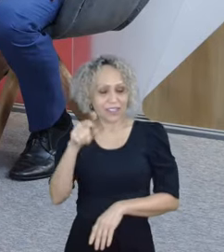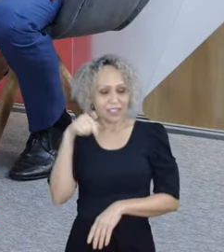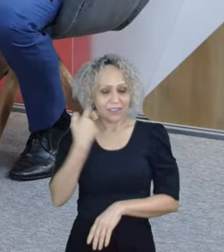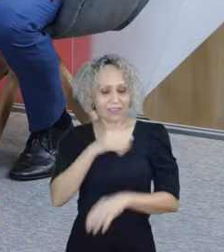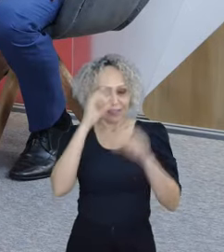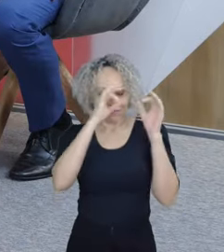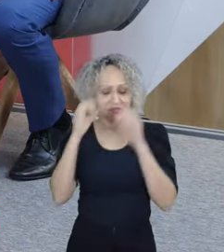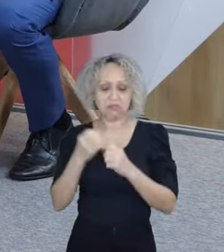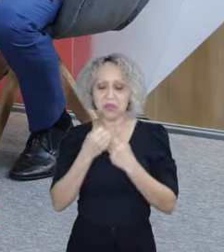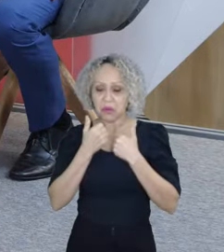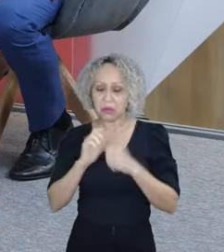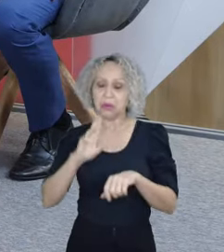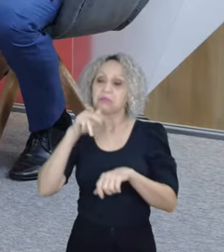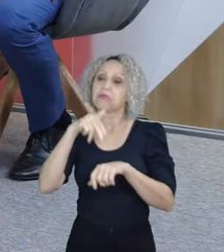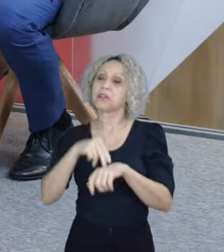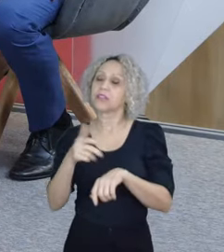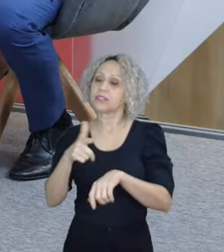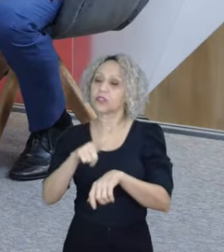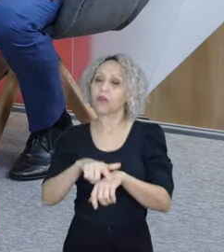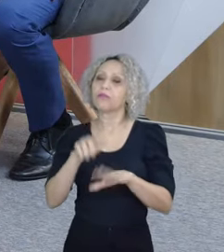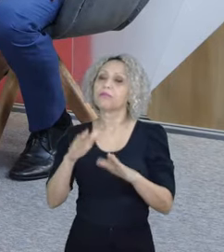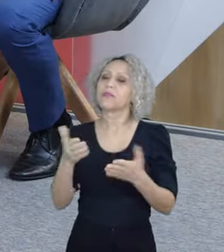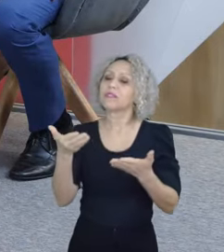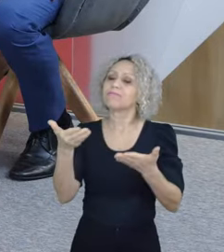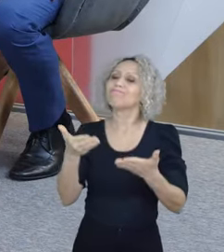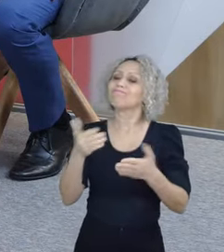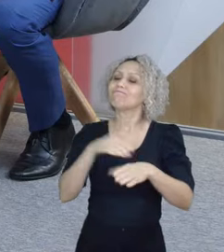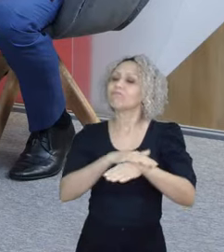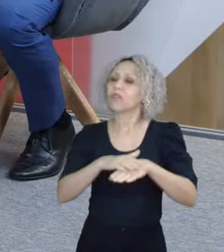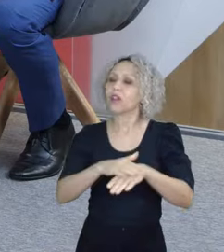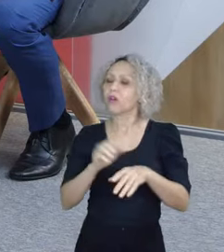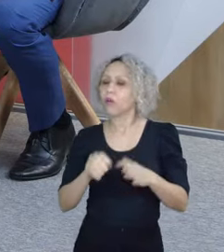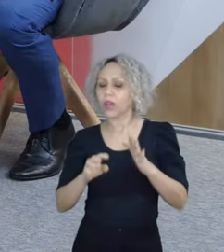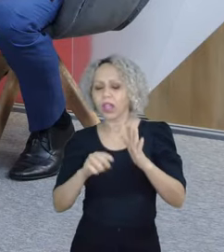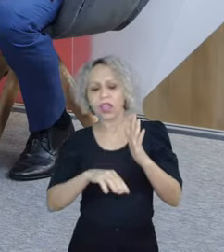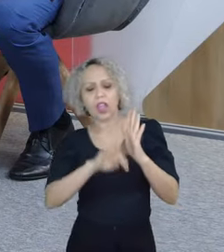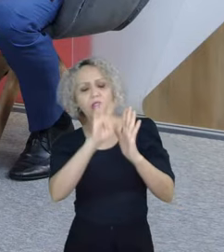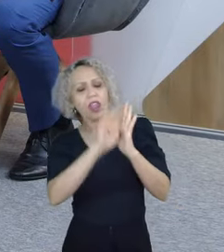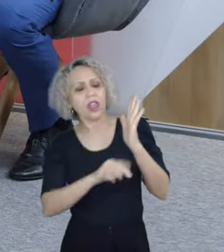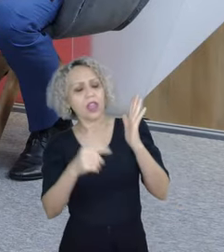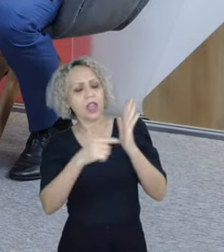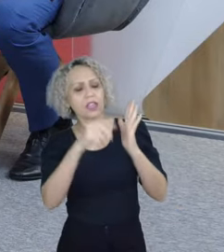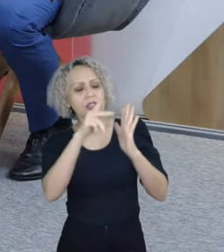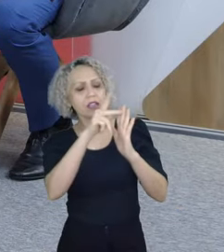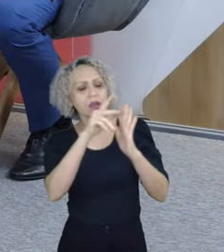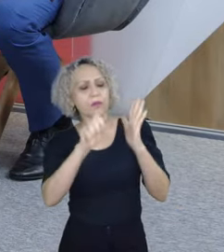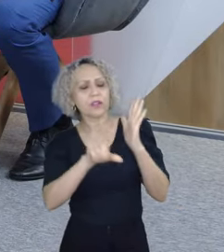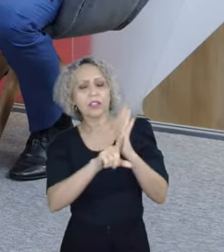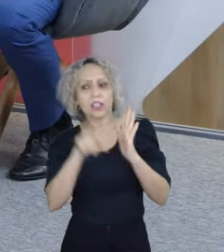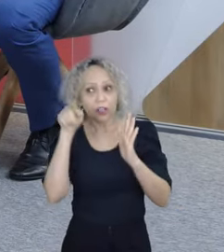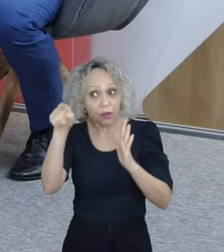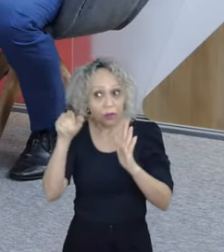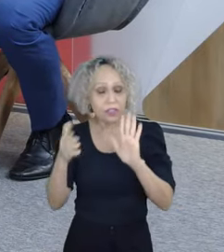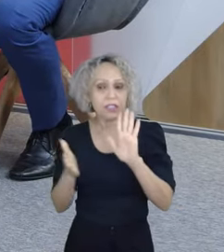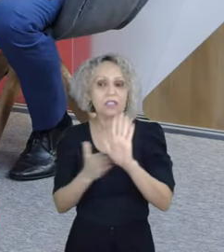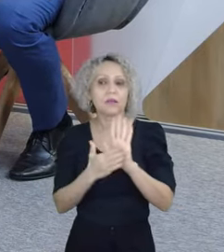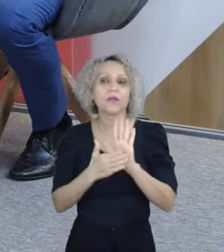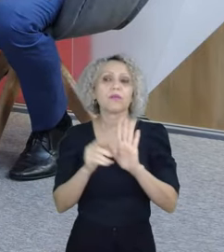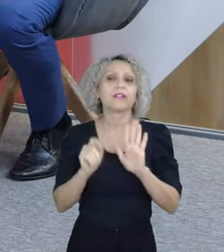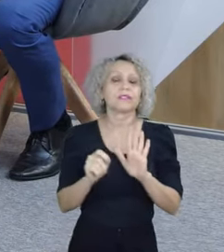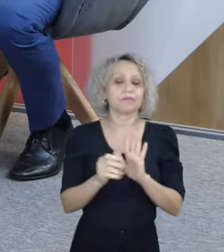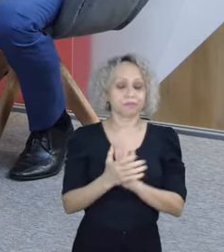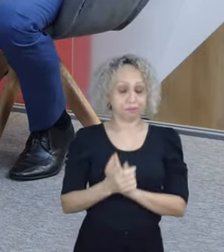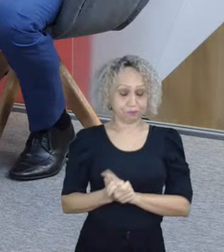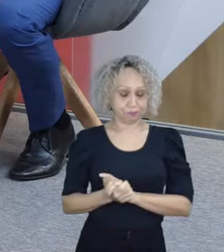você explicasse para a gente começar o que diz esse texto desse projeto que você está propondo. Primeiro, Amanda, acho que é